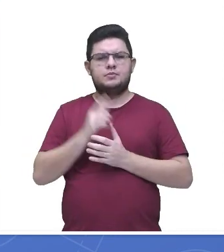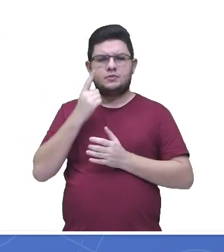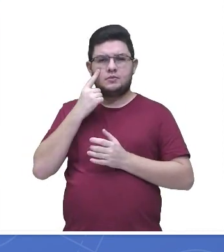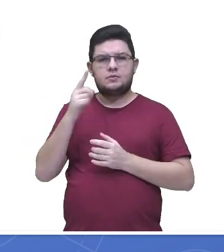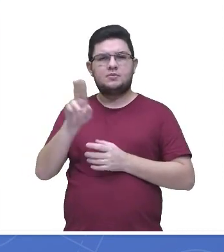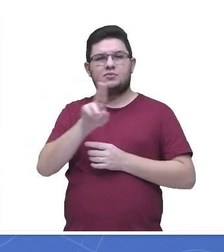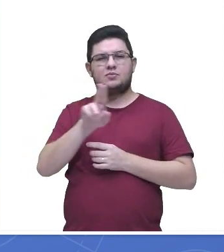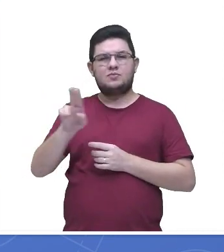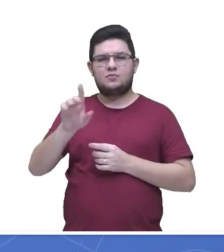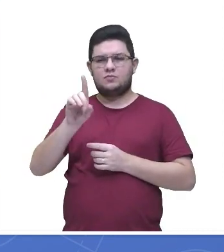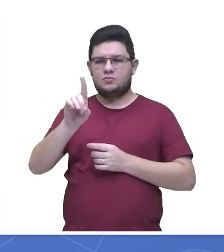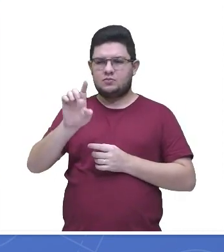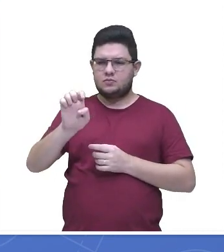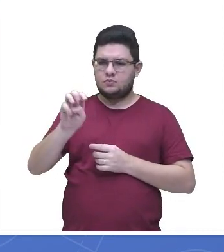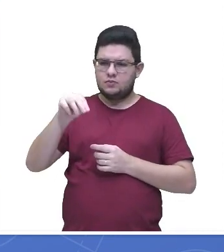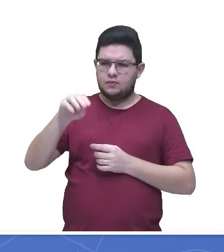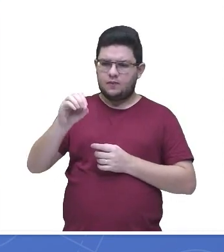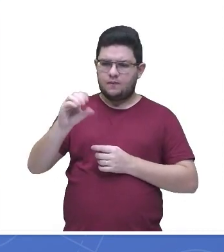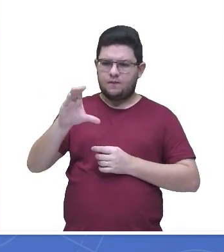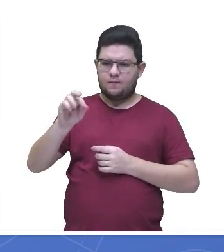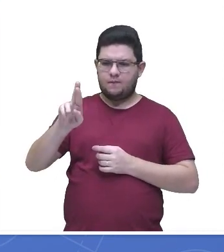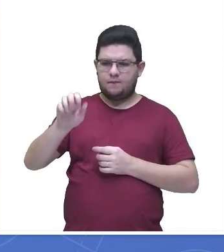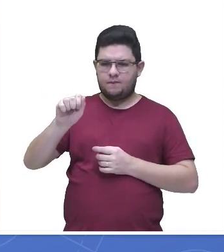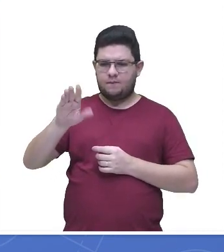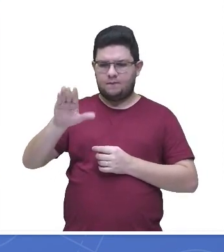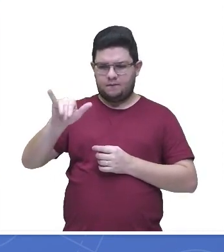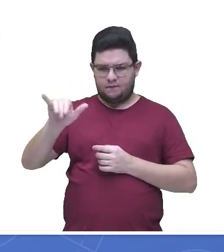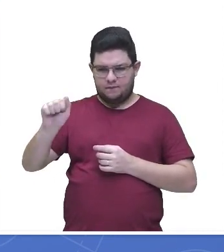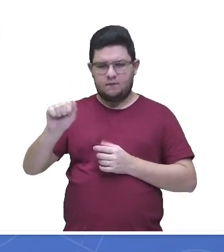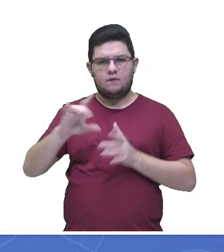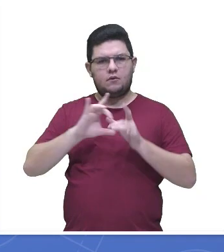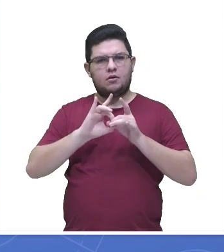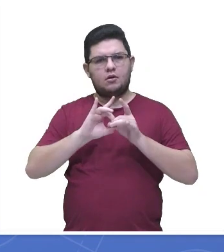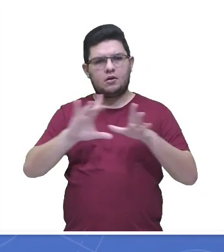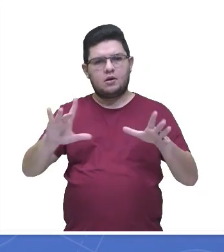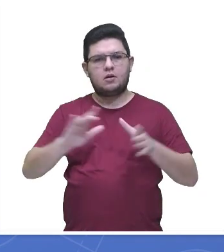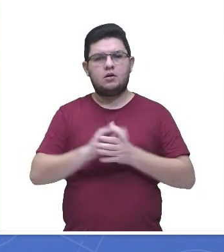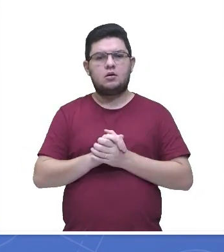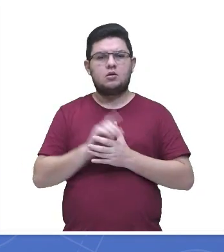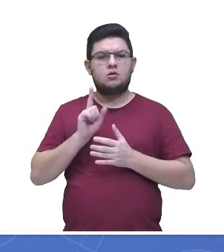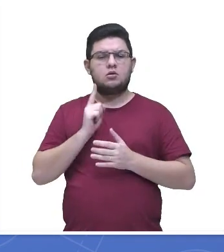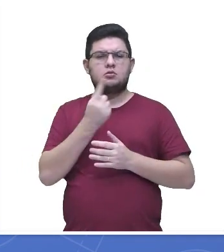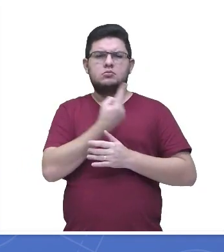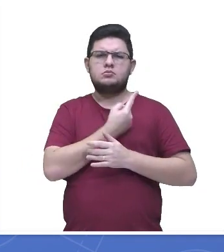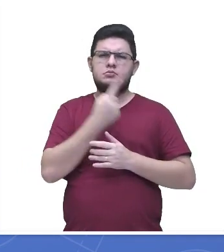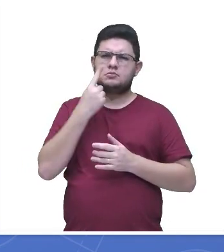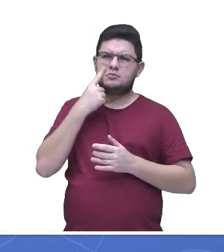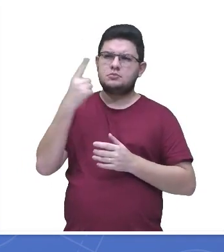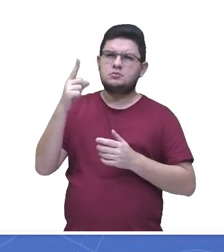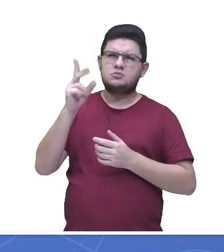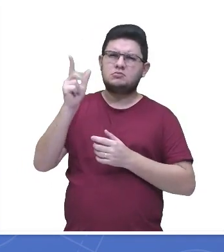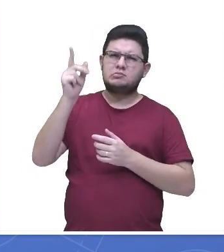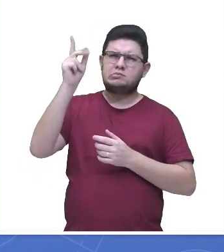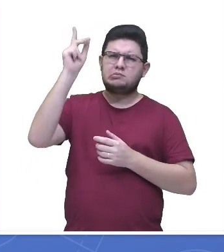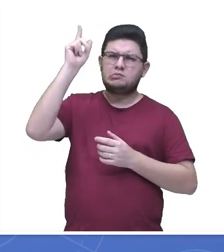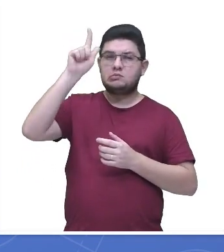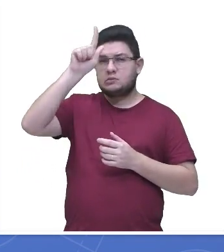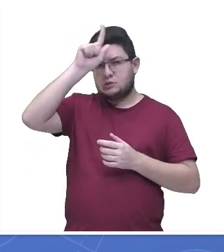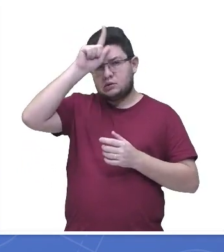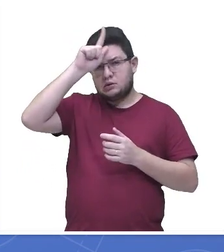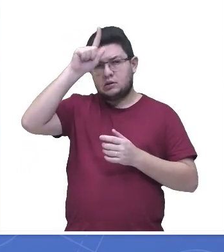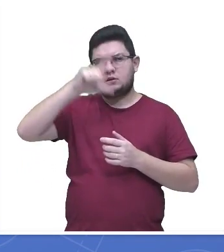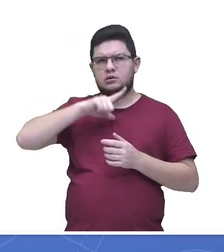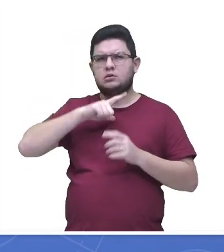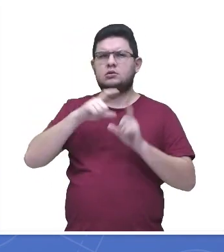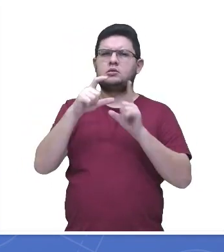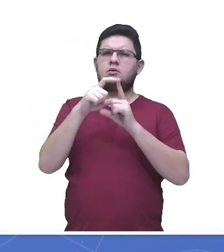bonita aí, democracia. Então, nós estamos vendo falar democracia lá na Grécia Antiga,